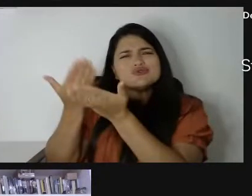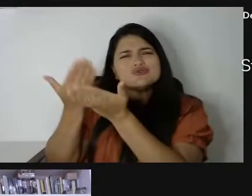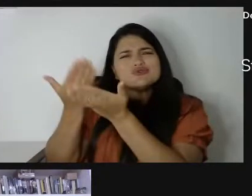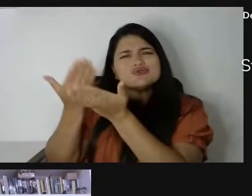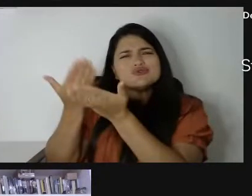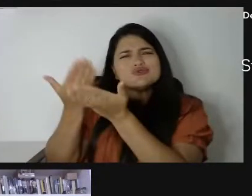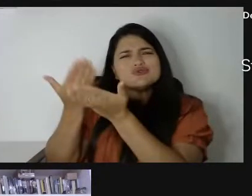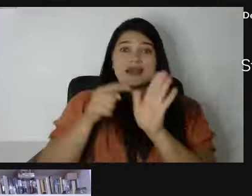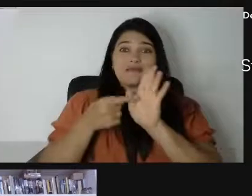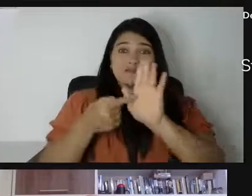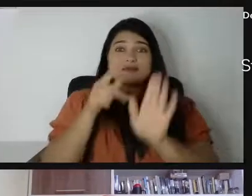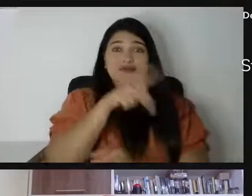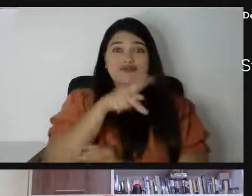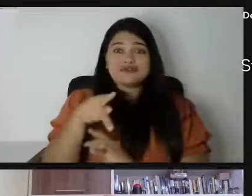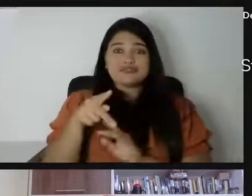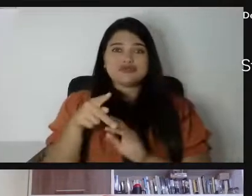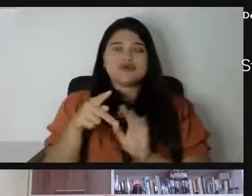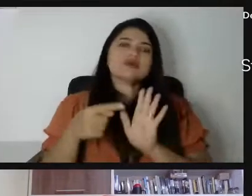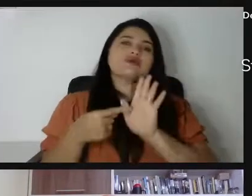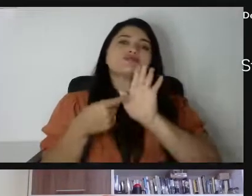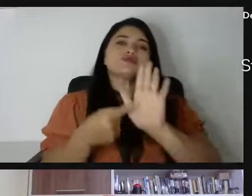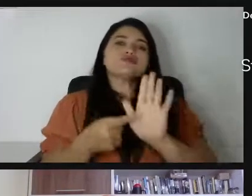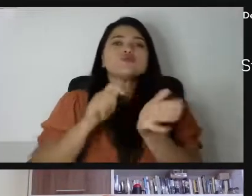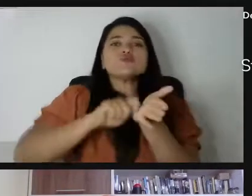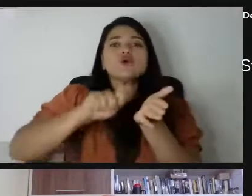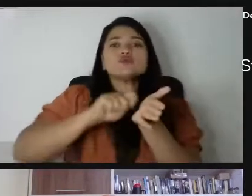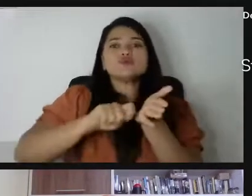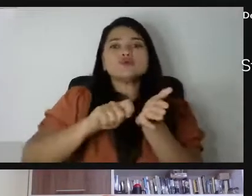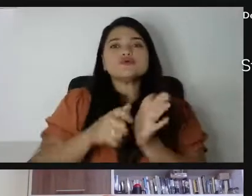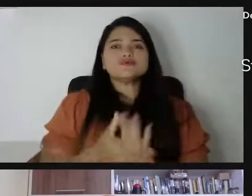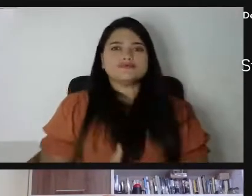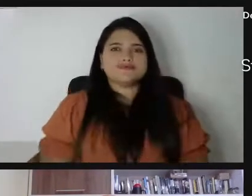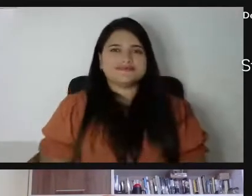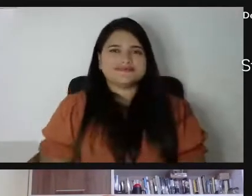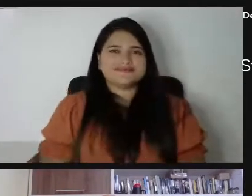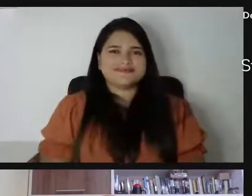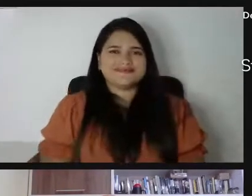trouxe um dos autores